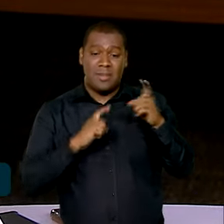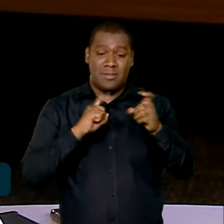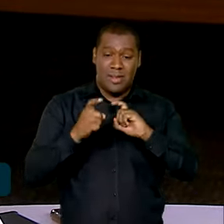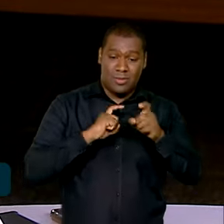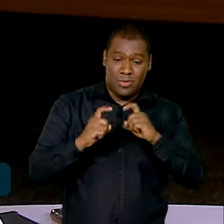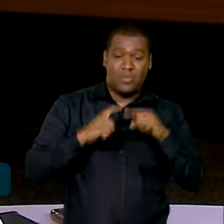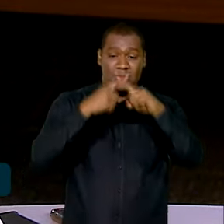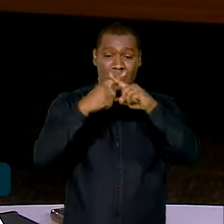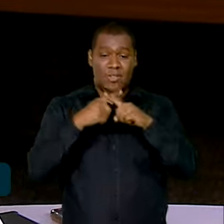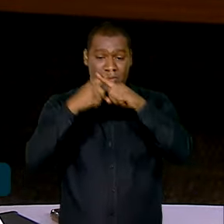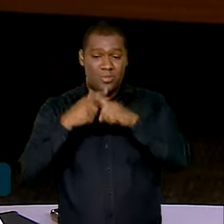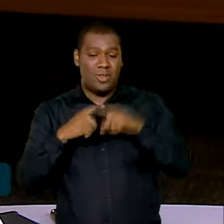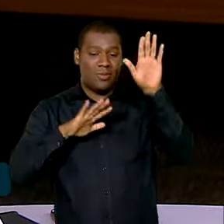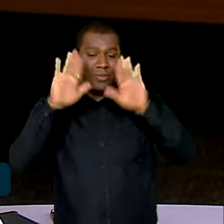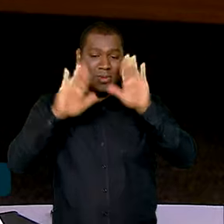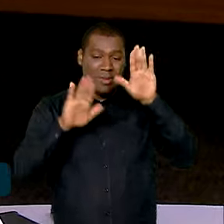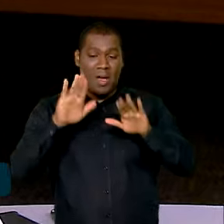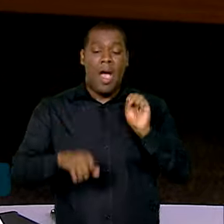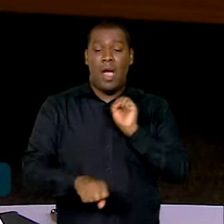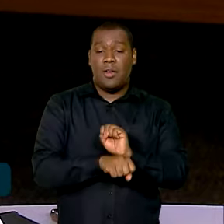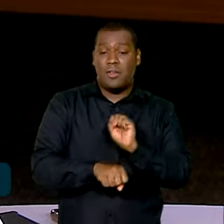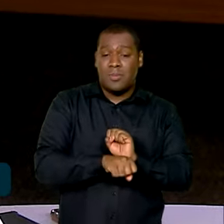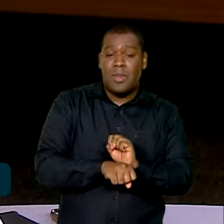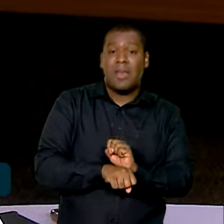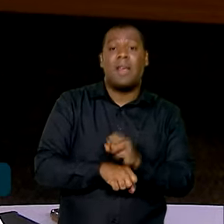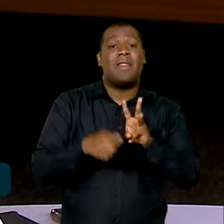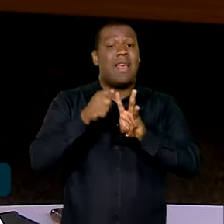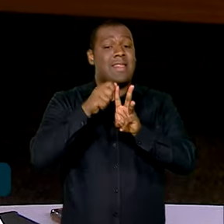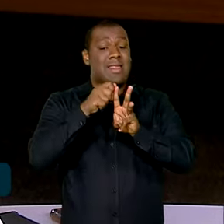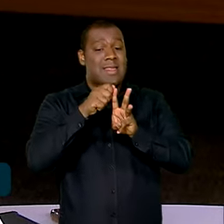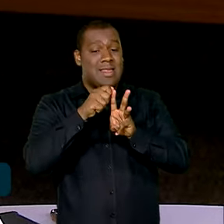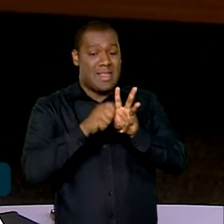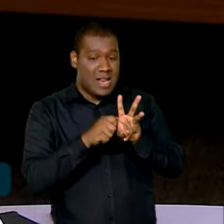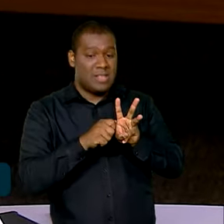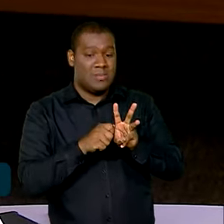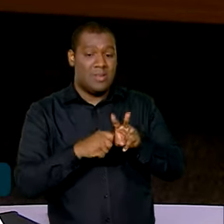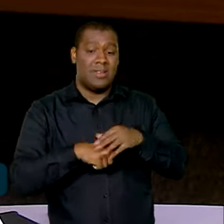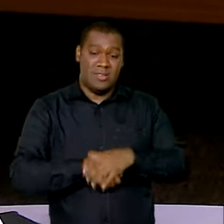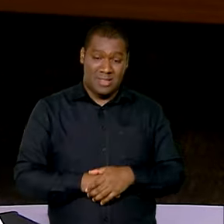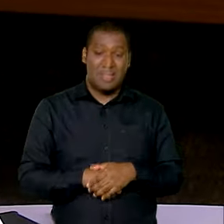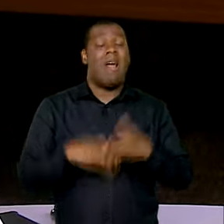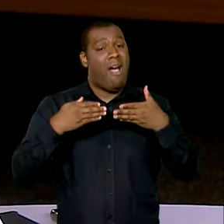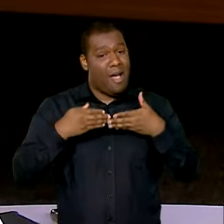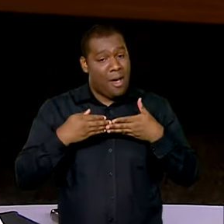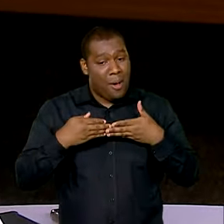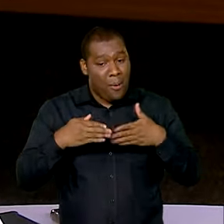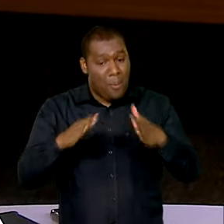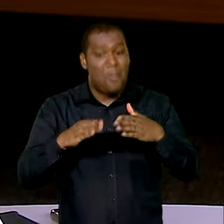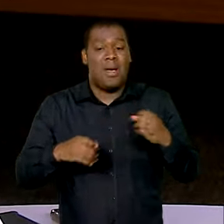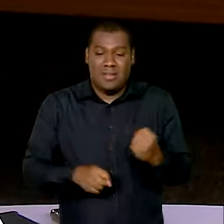em geral, 60, 90 dias é quando, depois da licitação, você vai ter o início da obra propriamente dito.